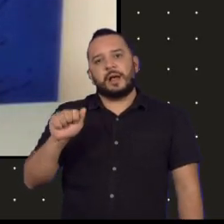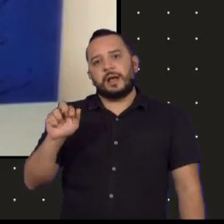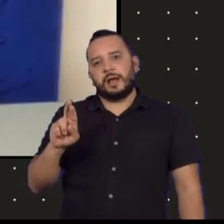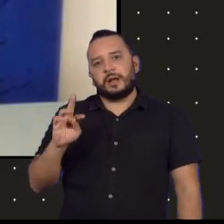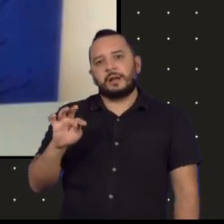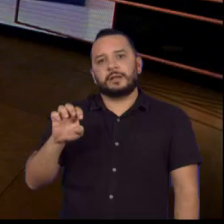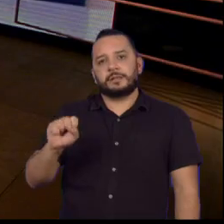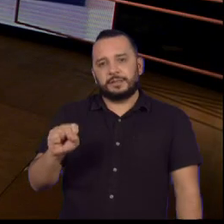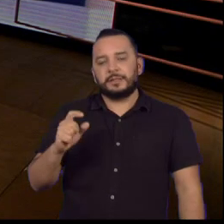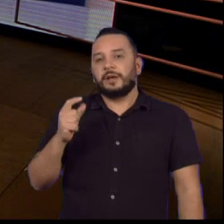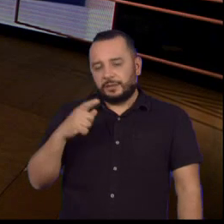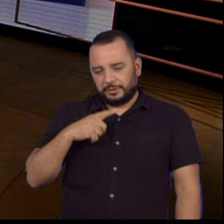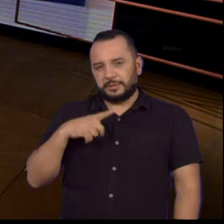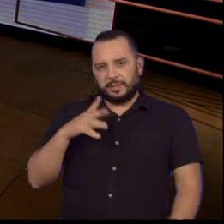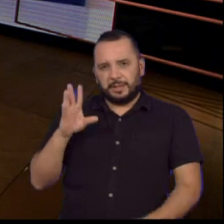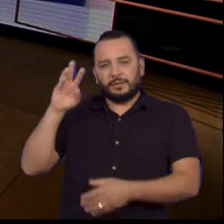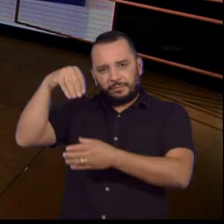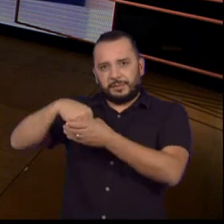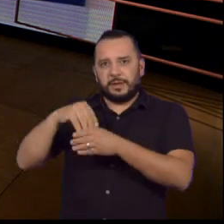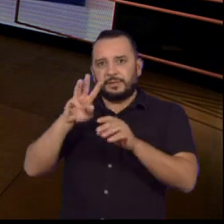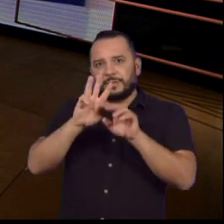Mas eu acho que está lá, não sei onde está.